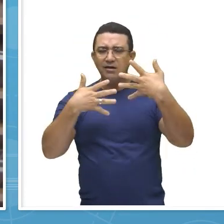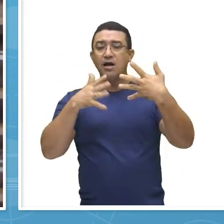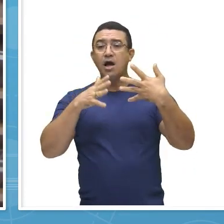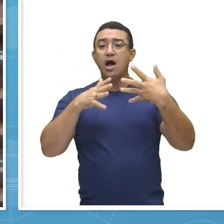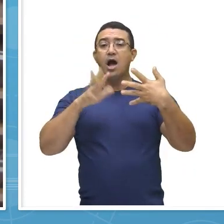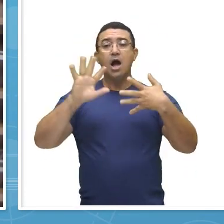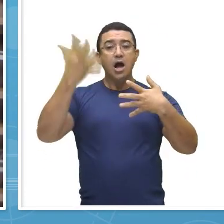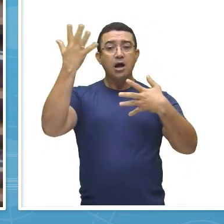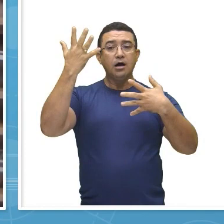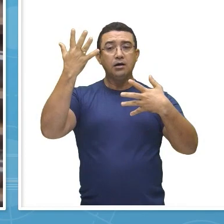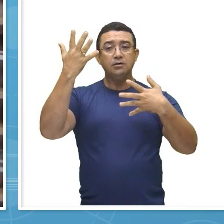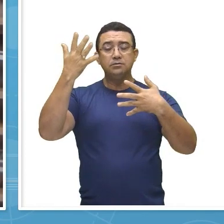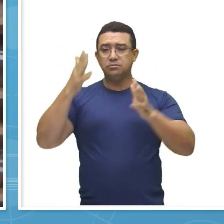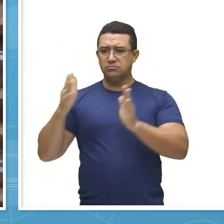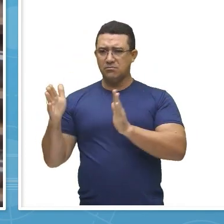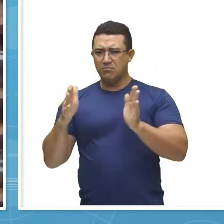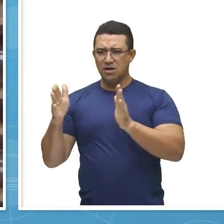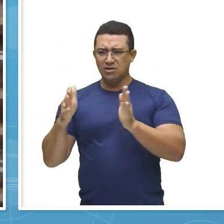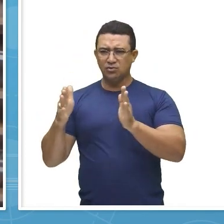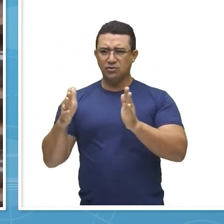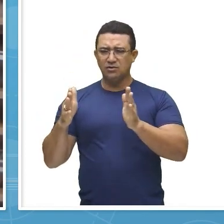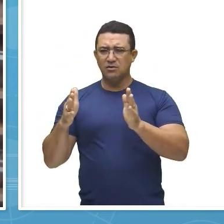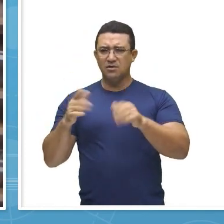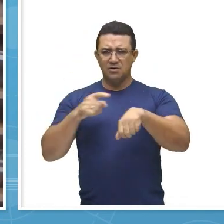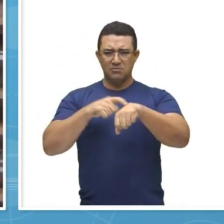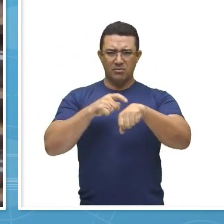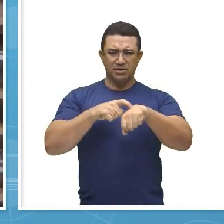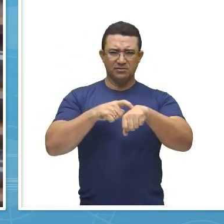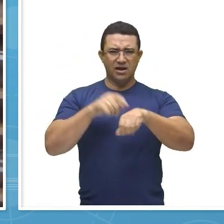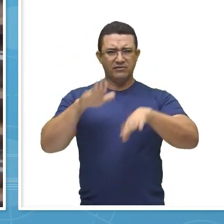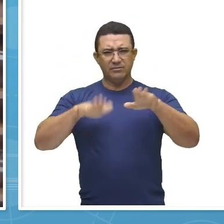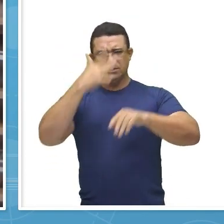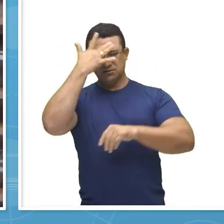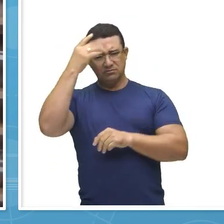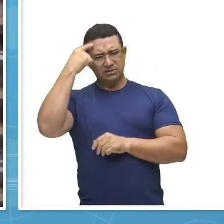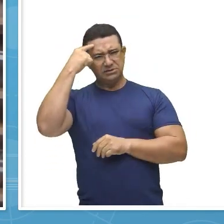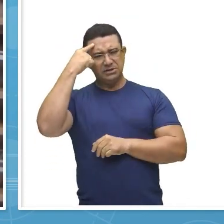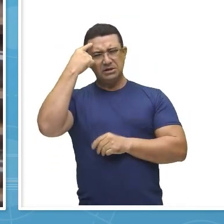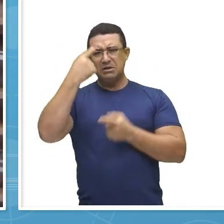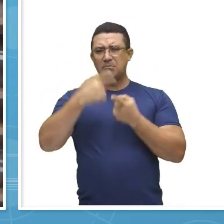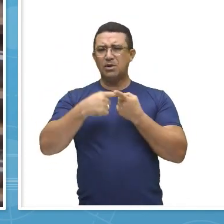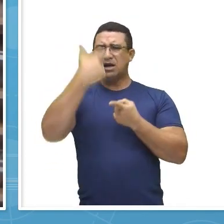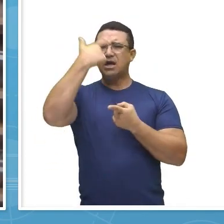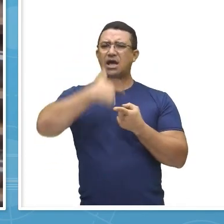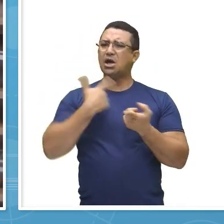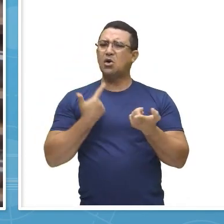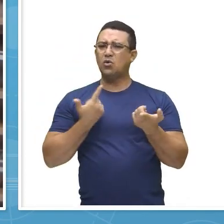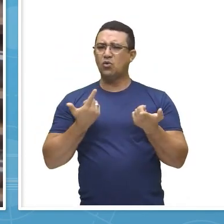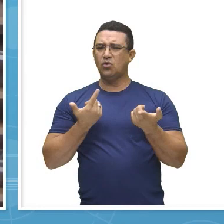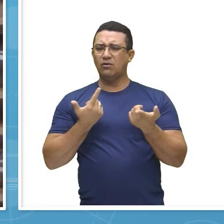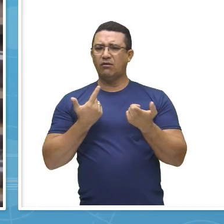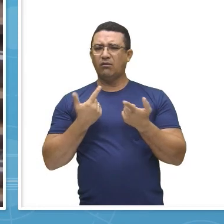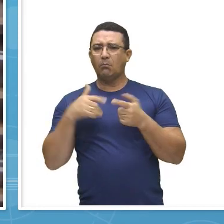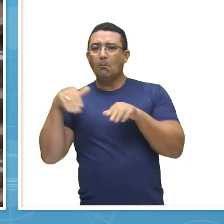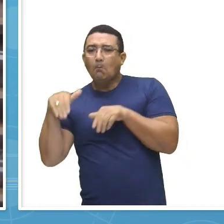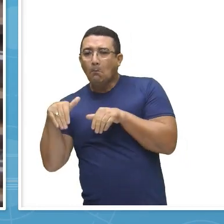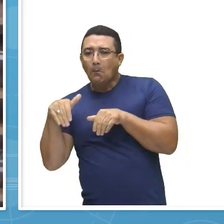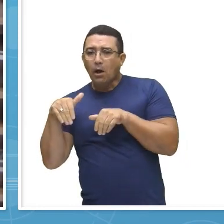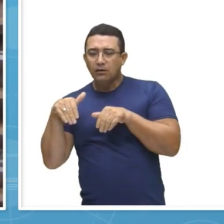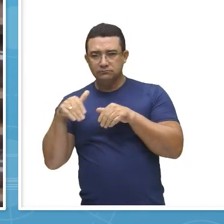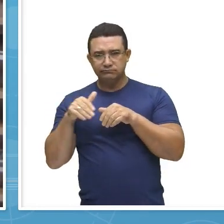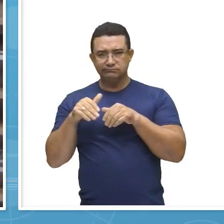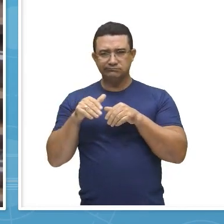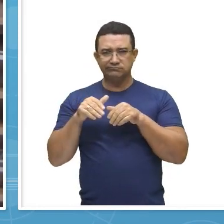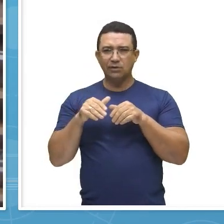que a pessoa vai pensar, por que eu sou obrigada a isso? Por que eu tenho que me sujeitar a essa condição? Então,